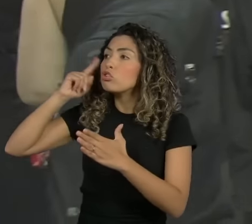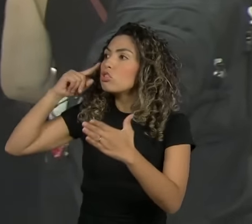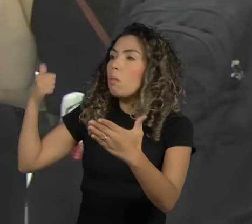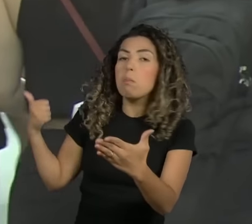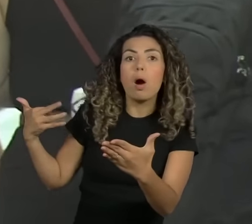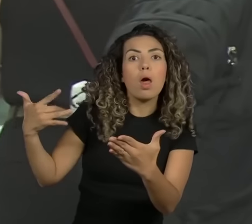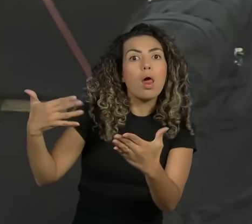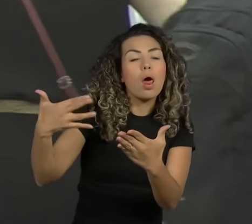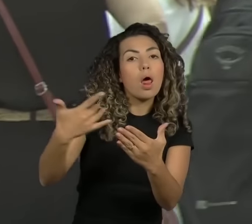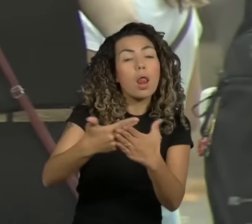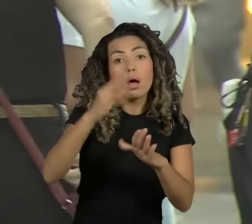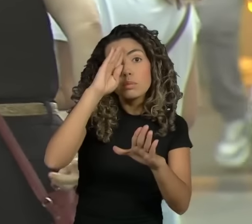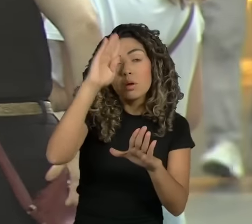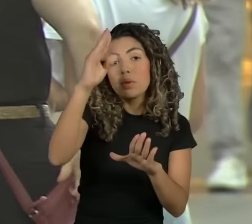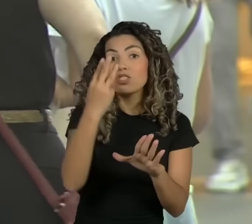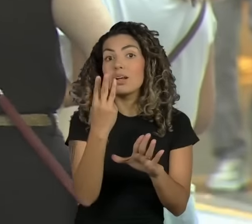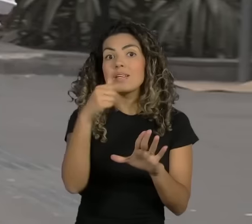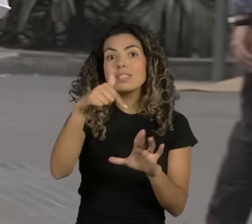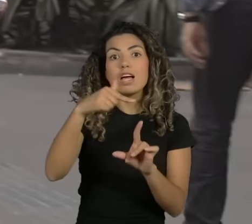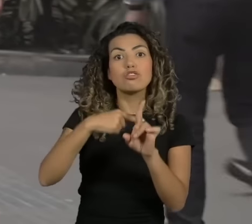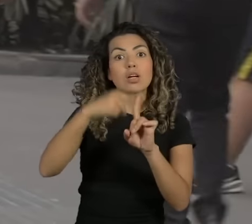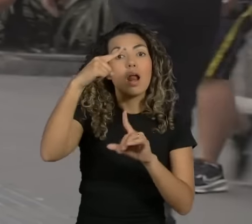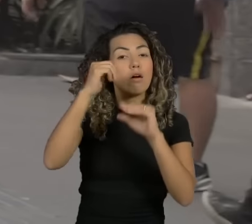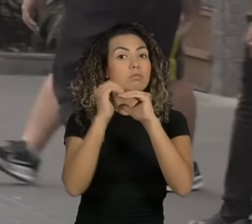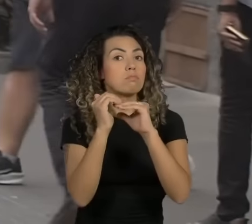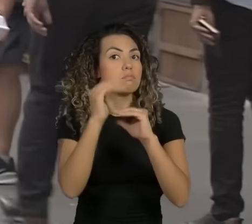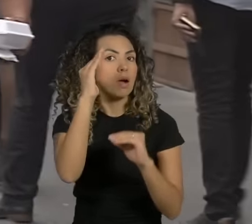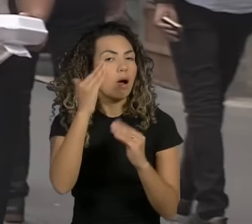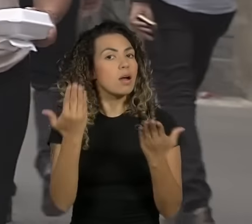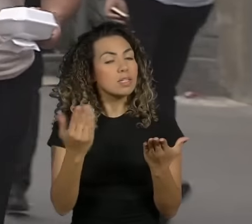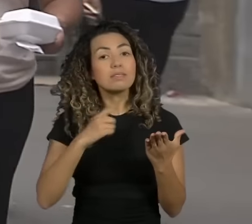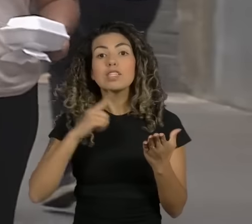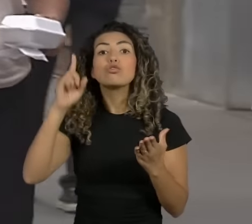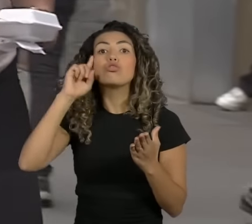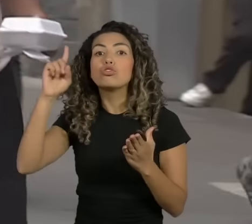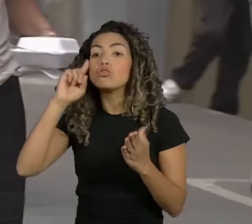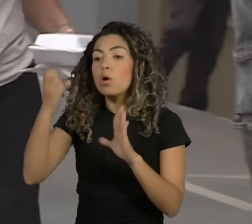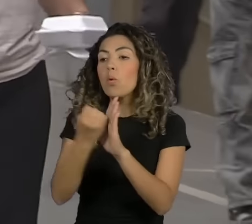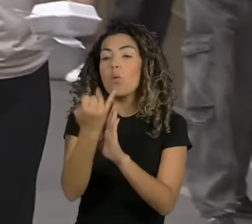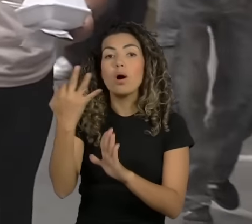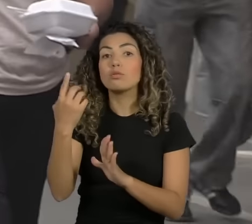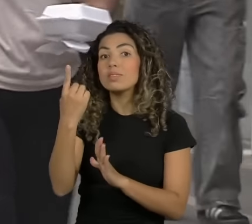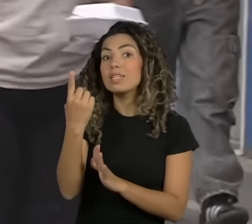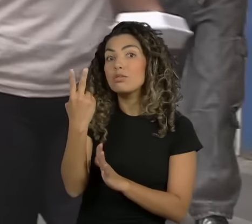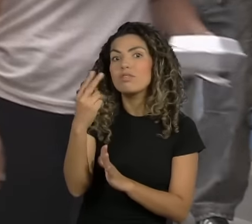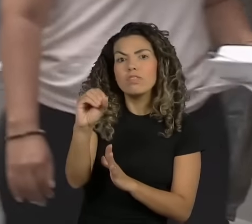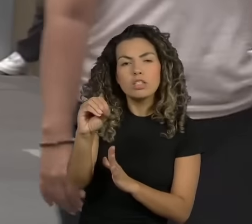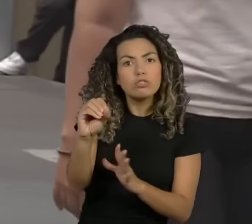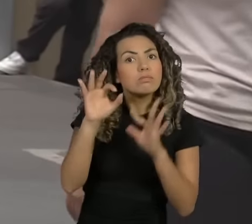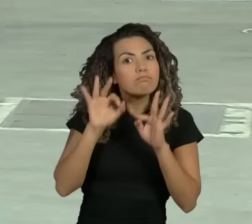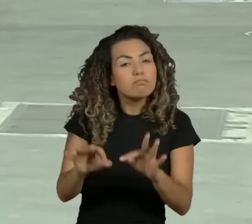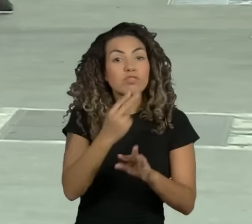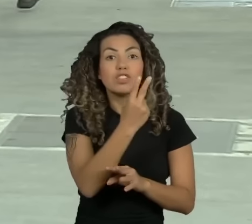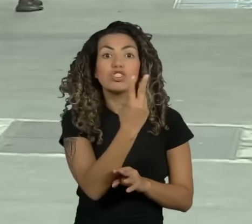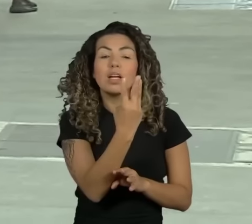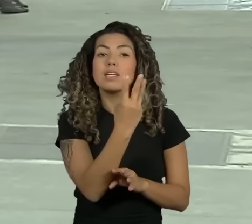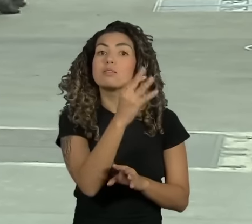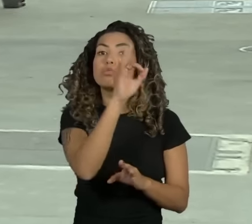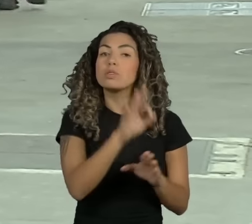ou superiores a 30 graus. Foram 120 dias, número 23% maior do